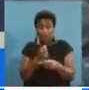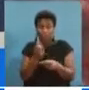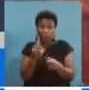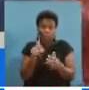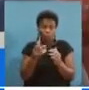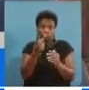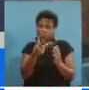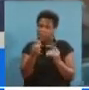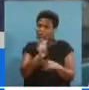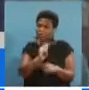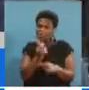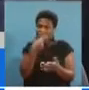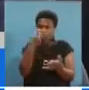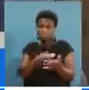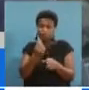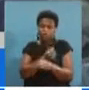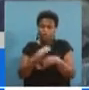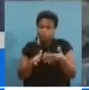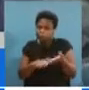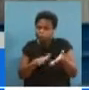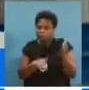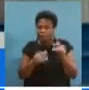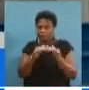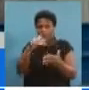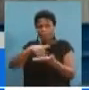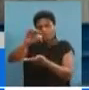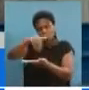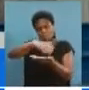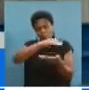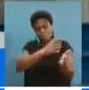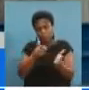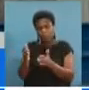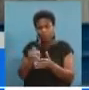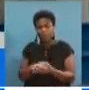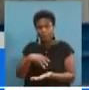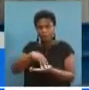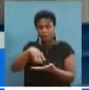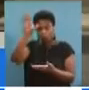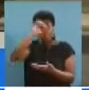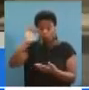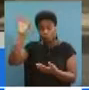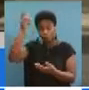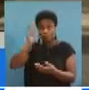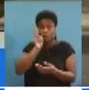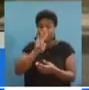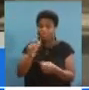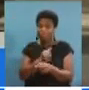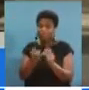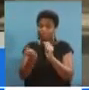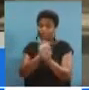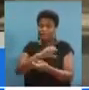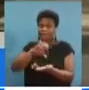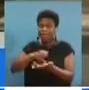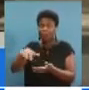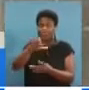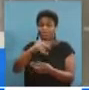pode ser facilmente compensado de acordo com o ritmo de execução da parte do betão. Em Mindelo, o Ministro da Cultura visitou as obras de requalificação do Centro